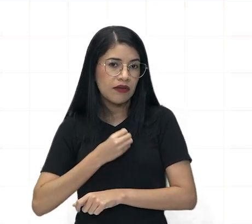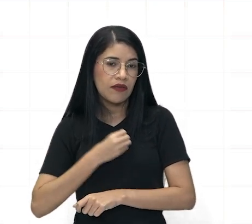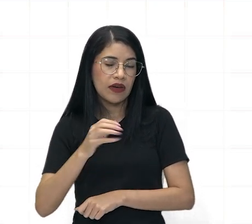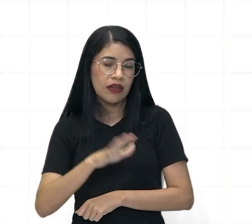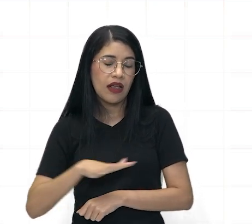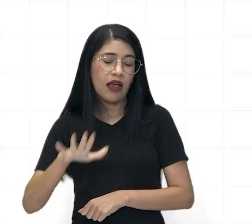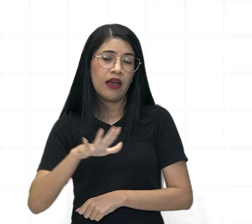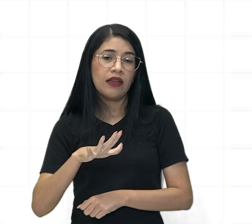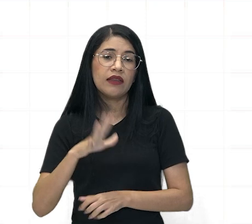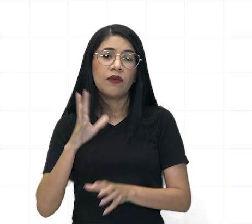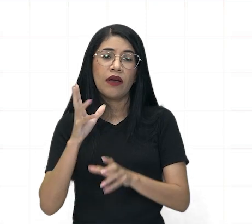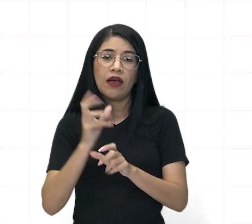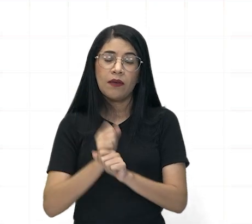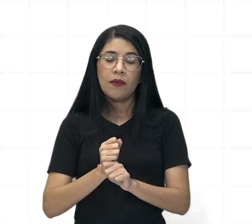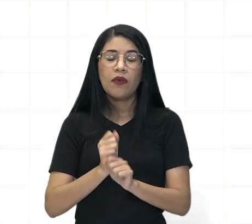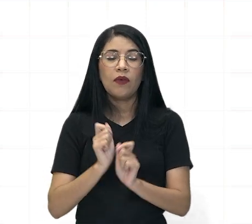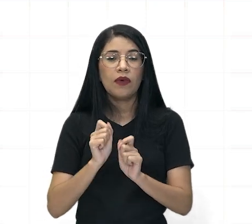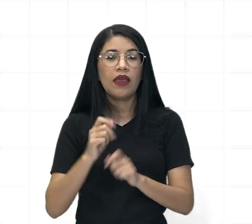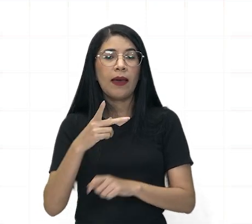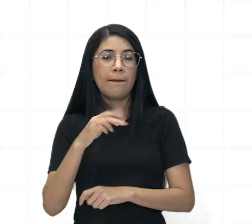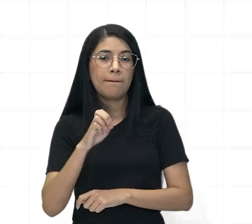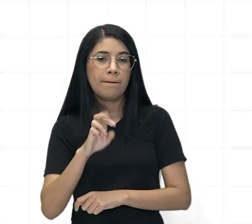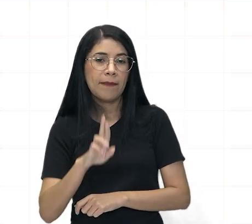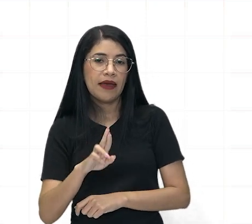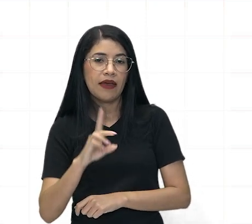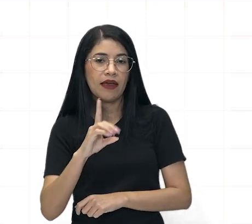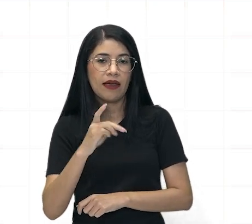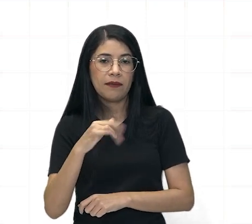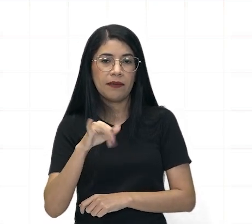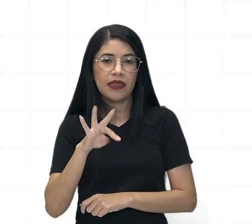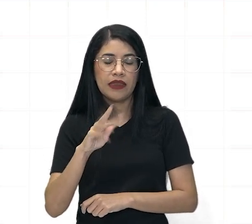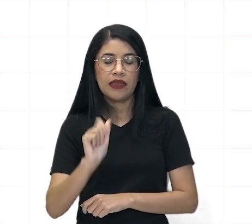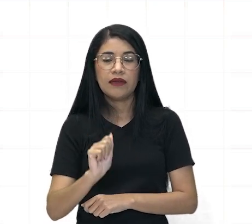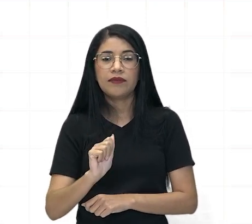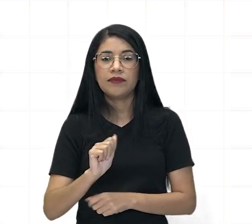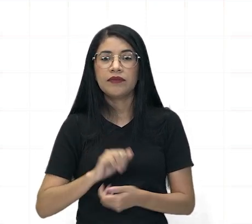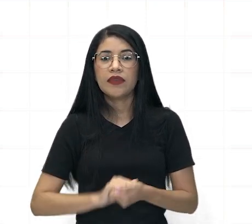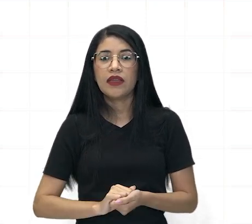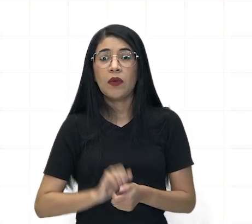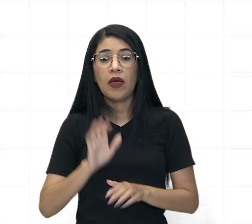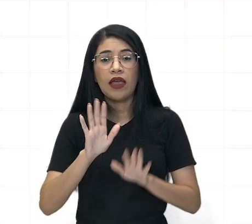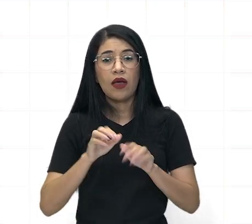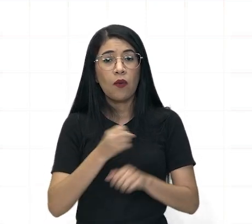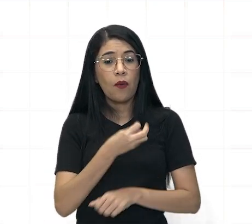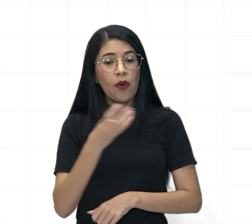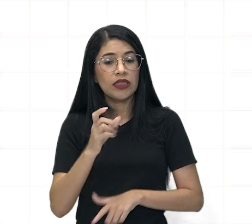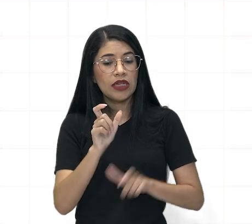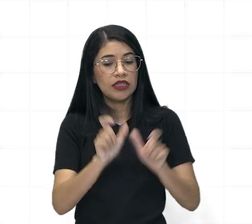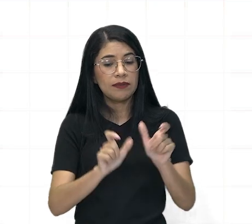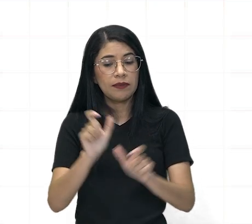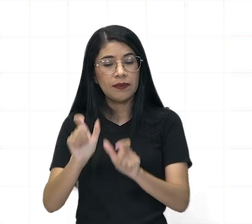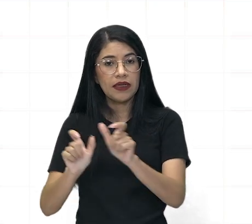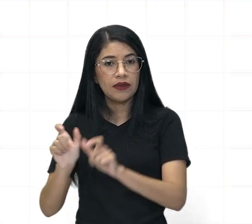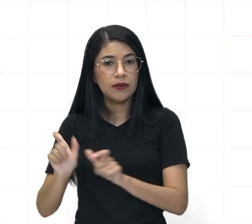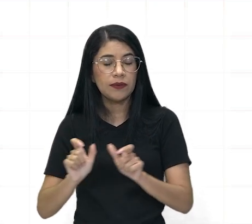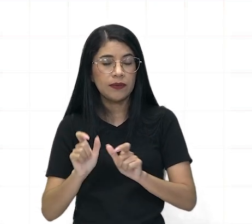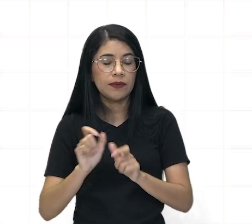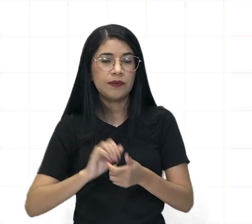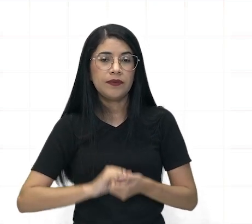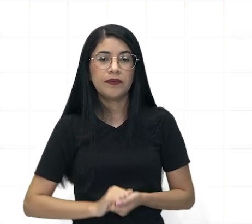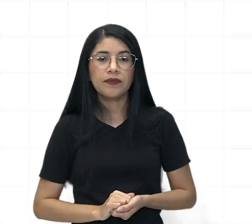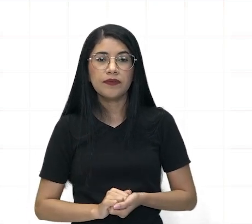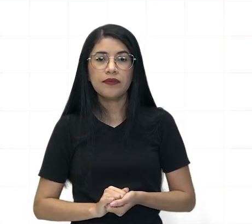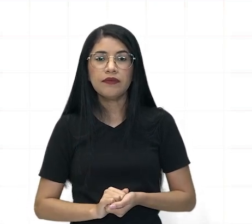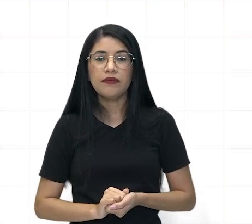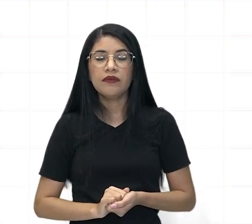a renda per capita. Lembrando que esse per capita aí é por cabeça, né? Bom, aí dentre